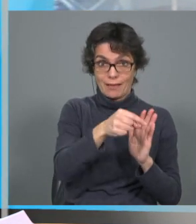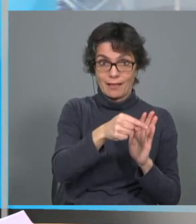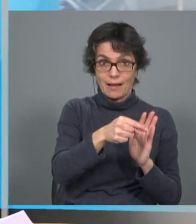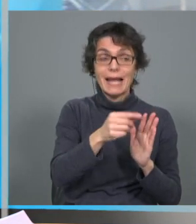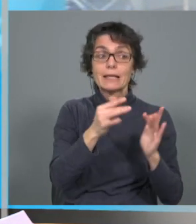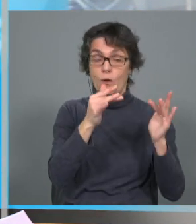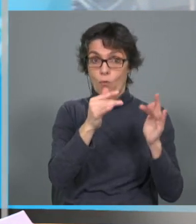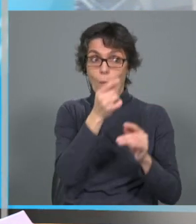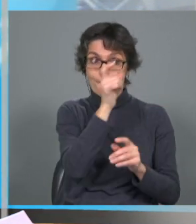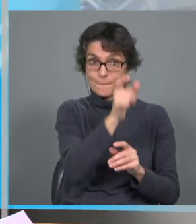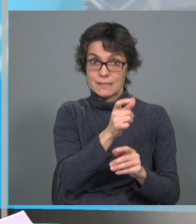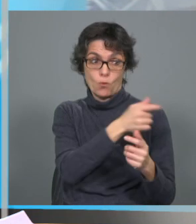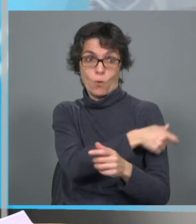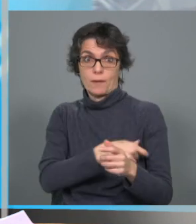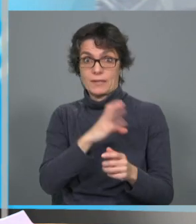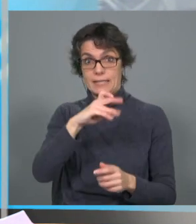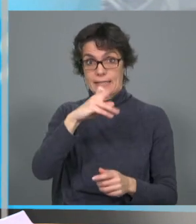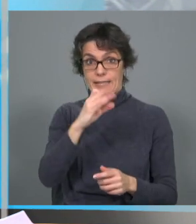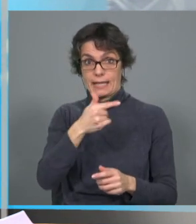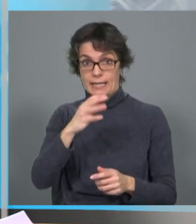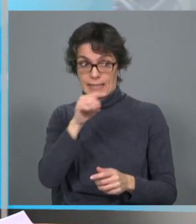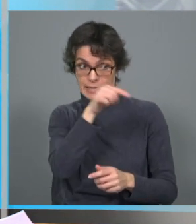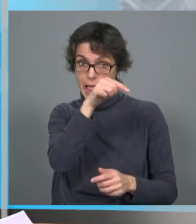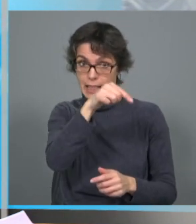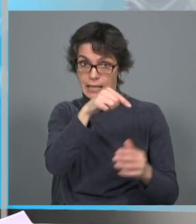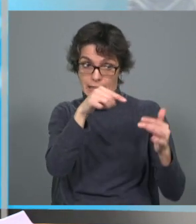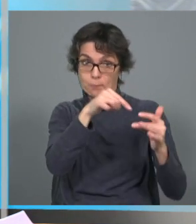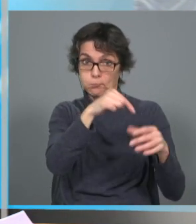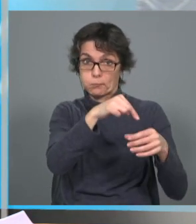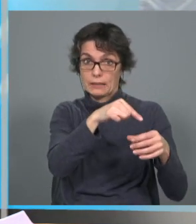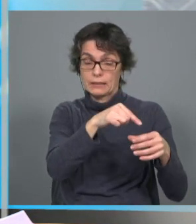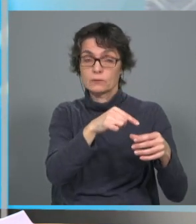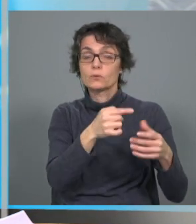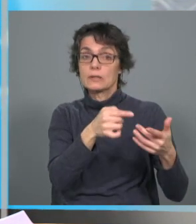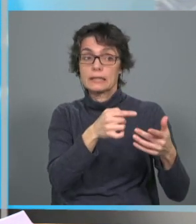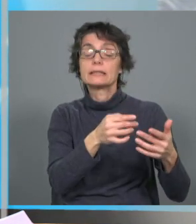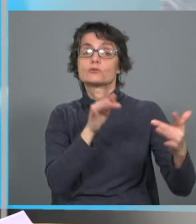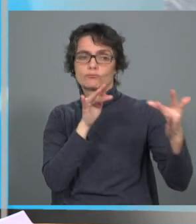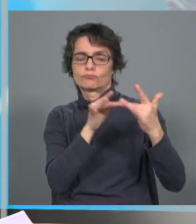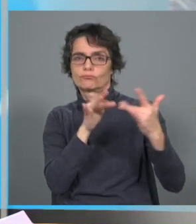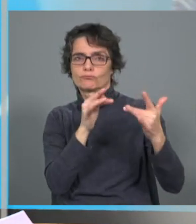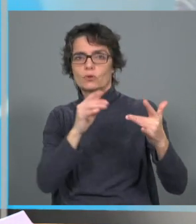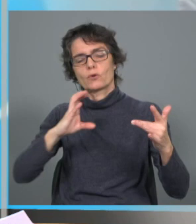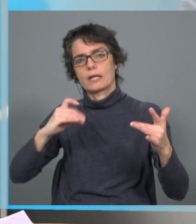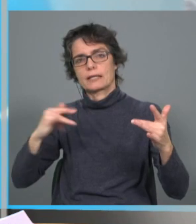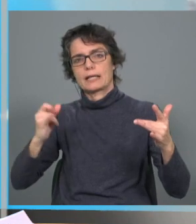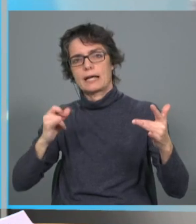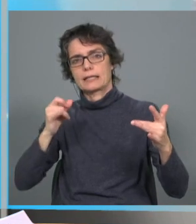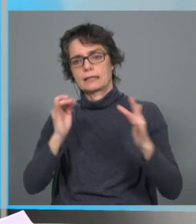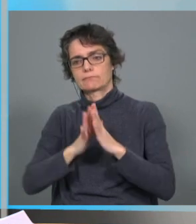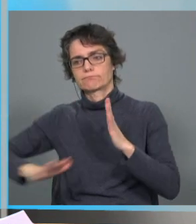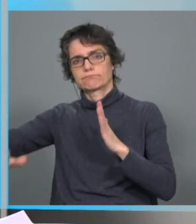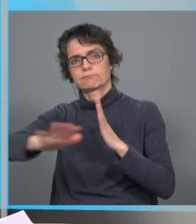à frente da Cáritas paroquial, por designação do pároco, entra em contacto com a Cáritas diocesana e nós o que fazemos